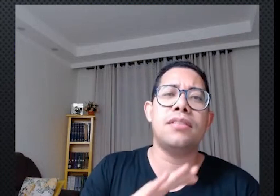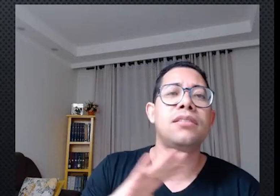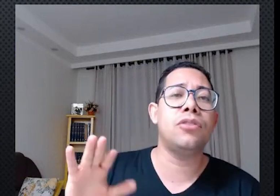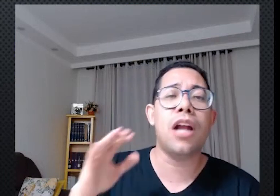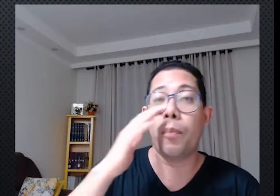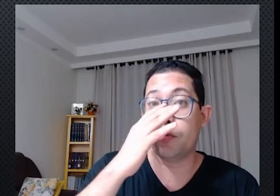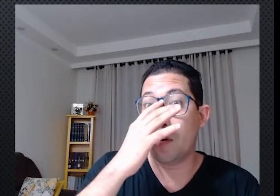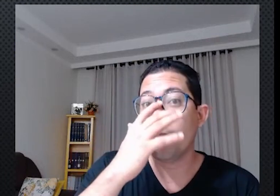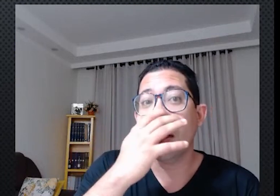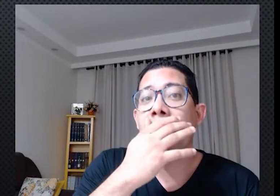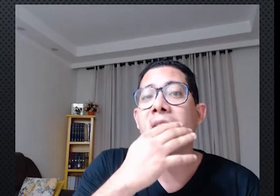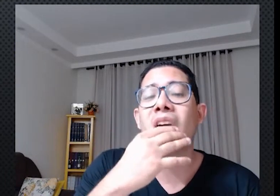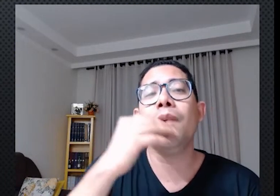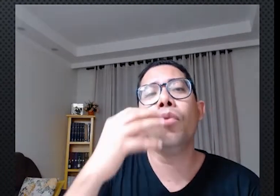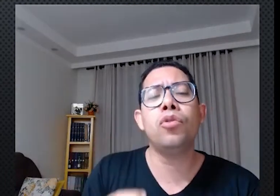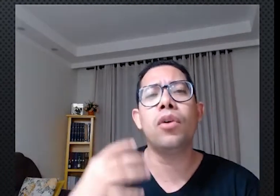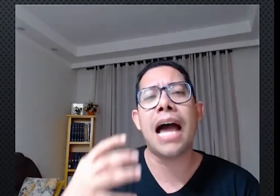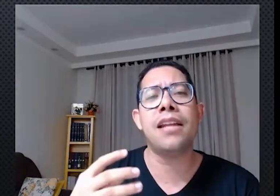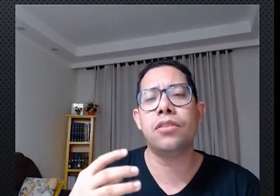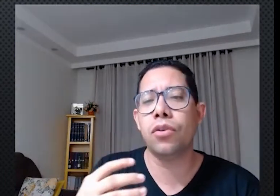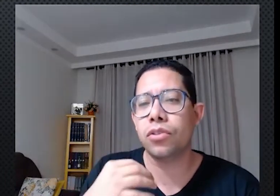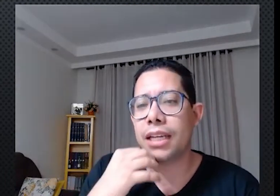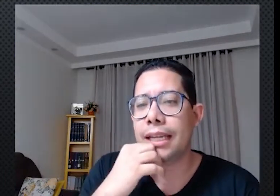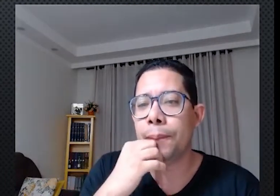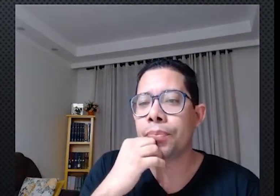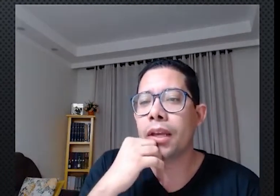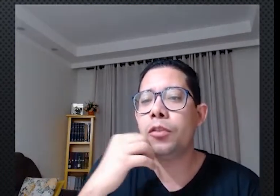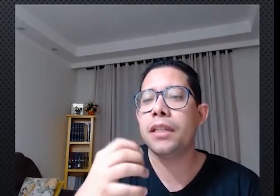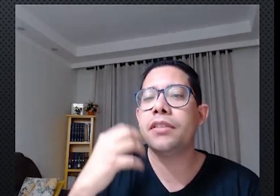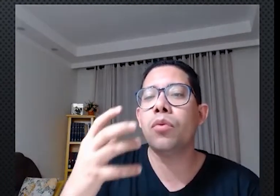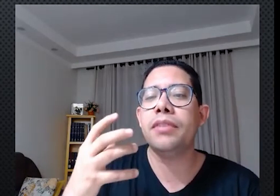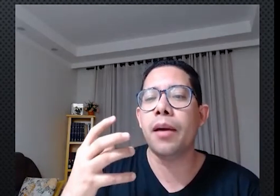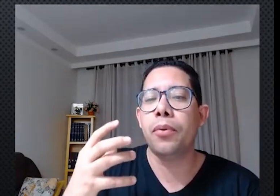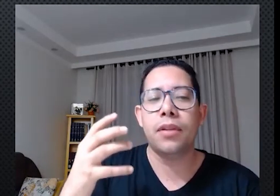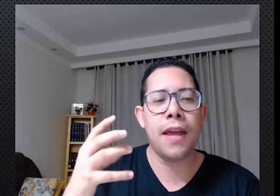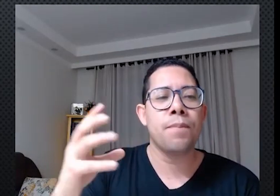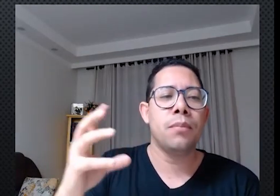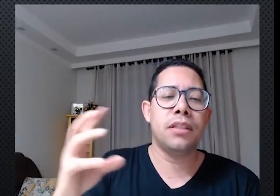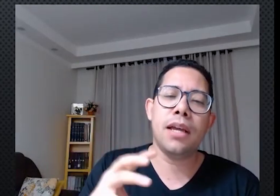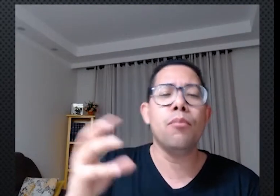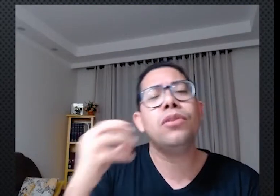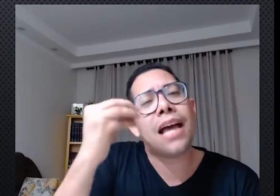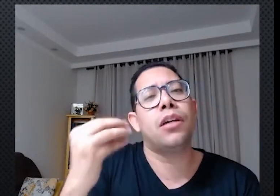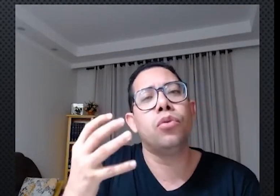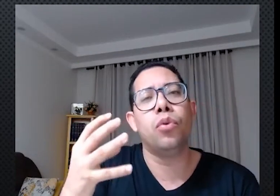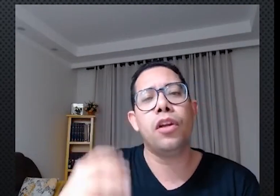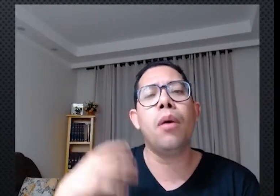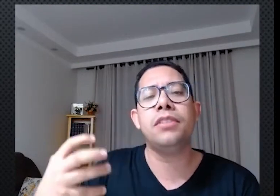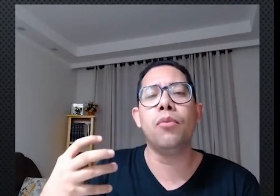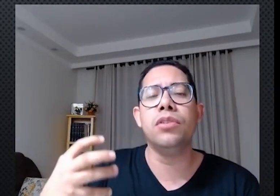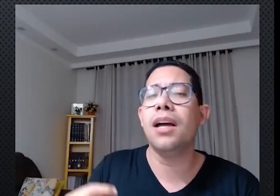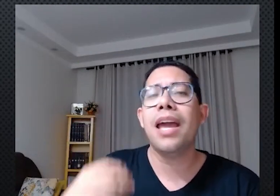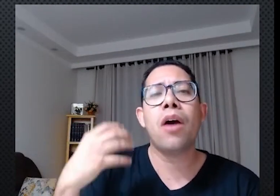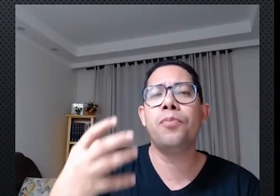Isso aí é sensacional, pessoal. Só que em muitos lugares, Jaqueline, isso precisa ser com o tempo, né? Precisa mudar essa cultura. E